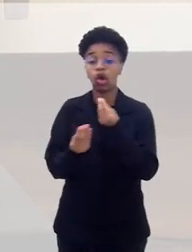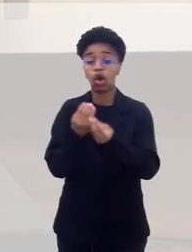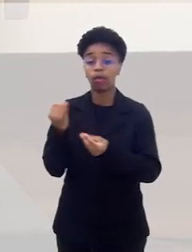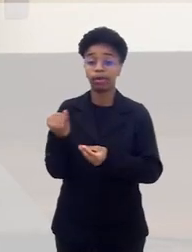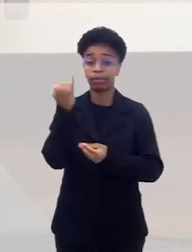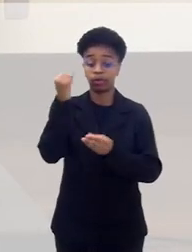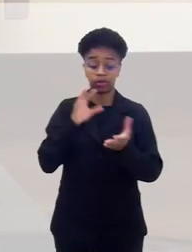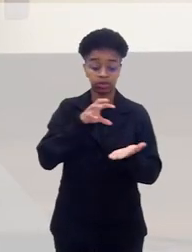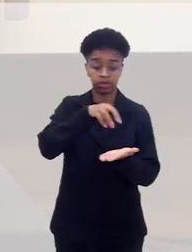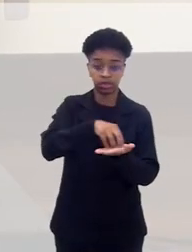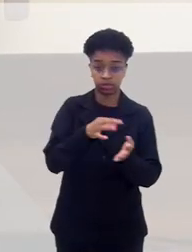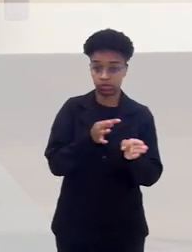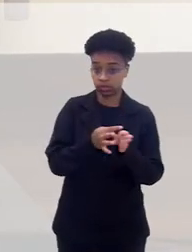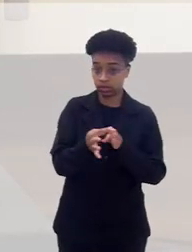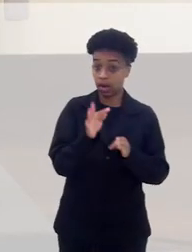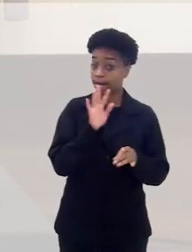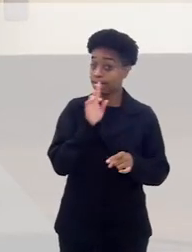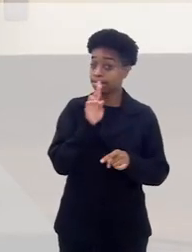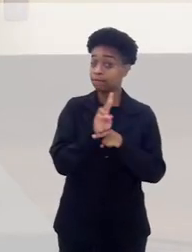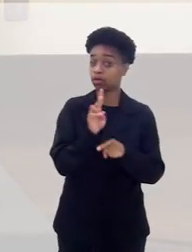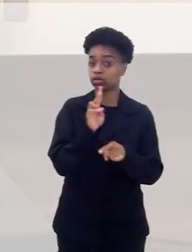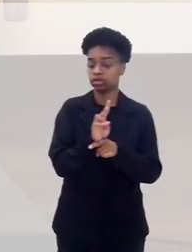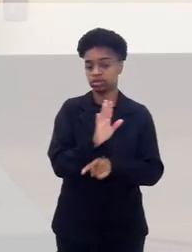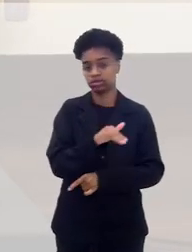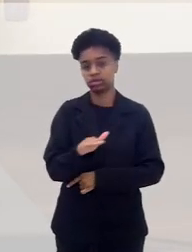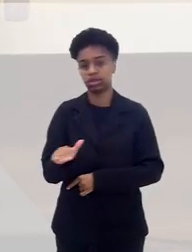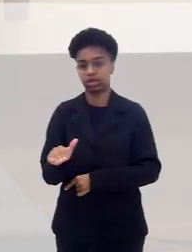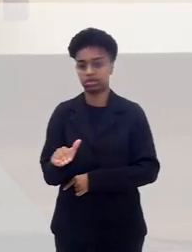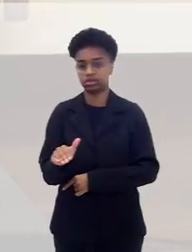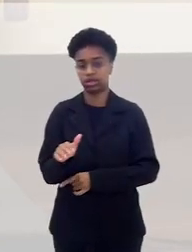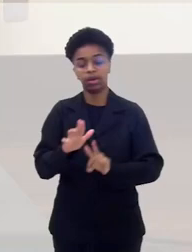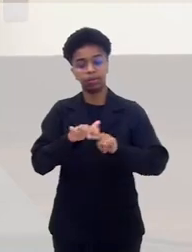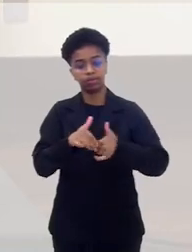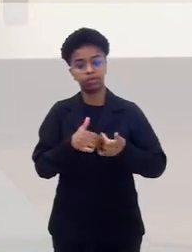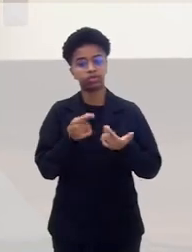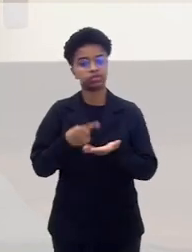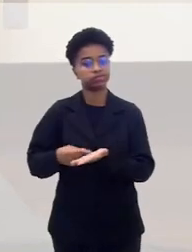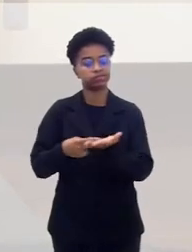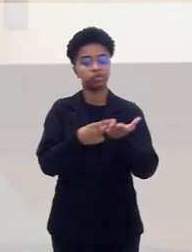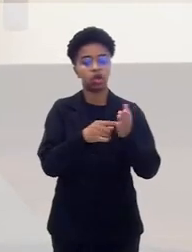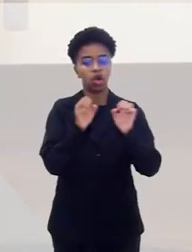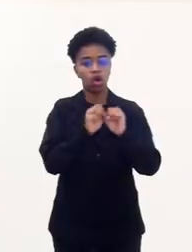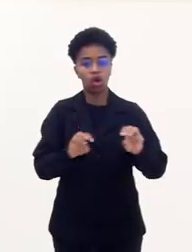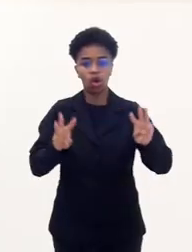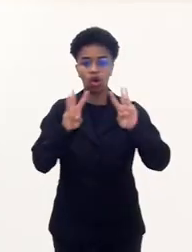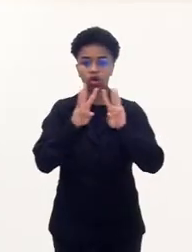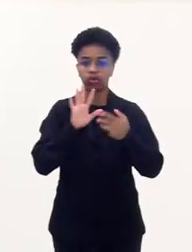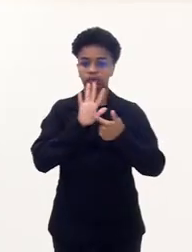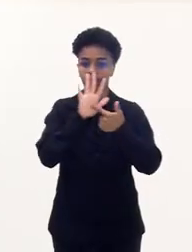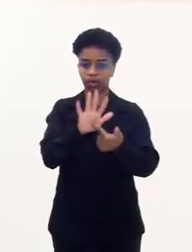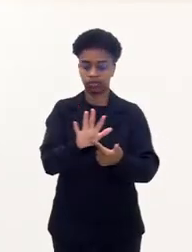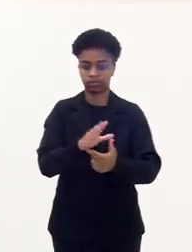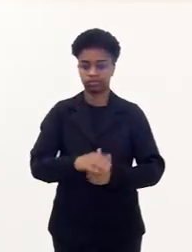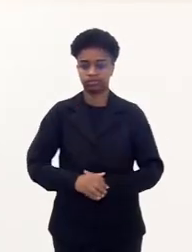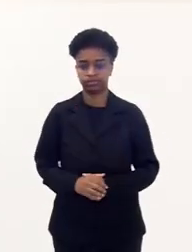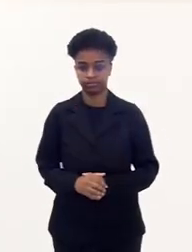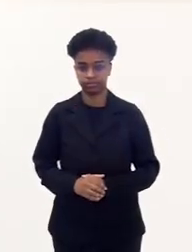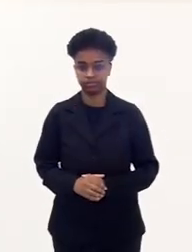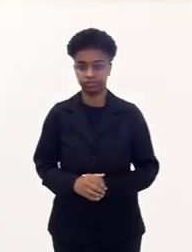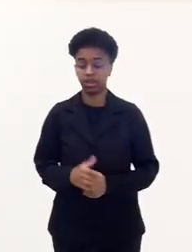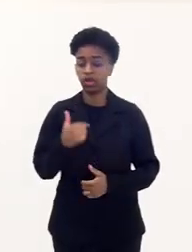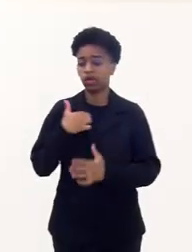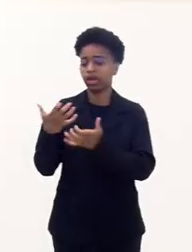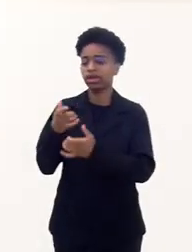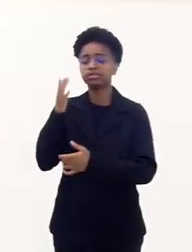Conselho Tutelar na proteção integral que a conversão de direito da criança e da ONU nos nos apresentou eu queria que